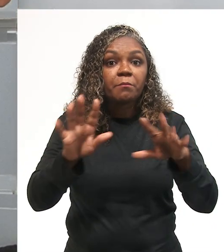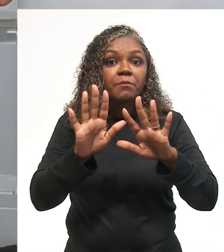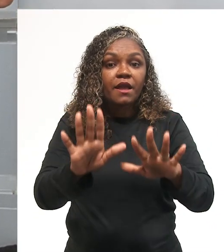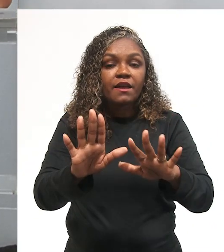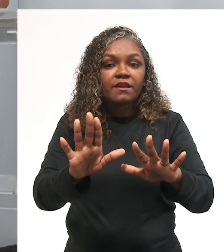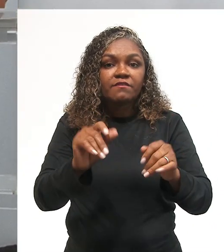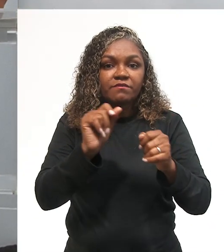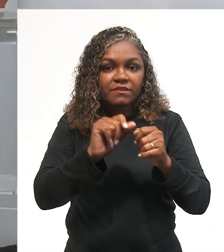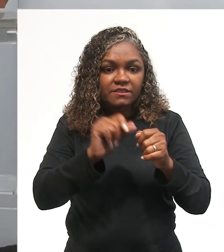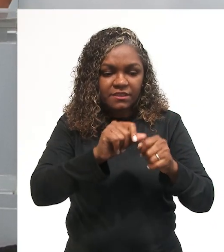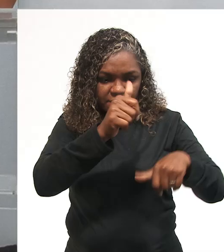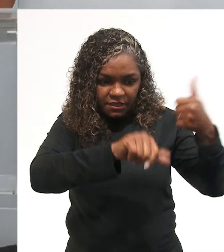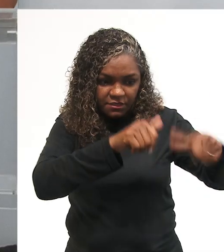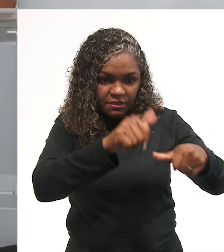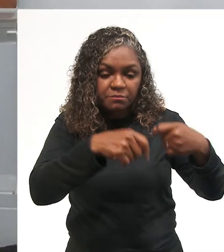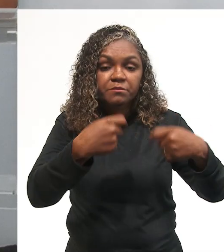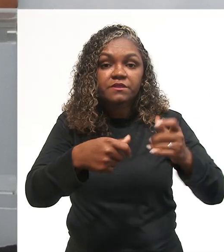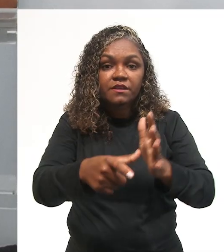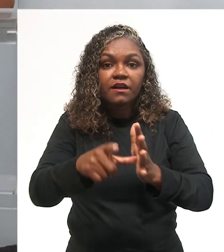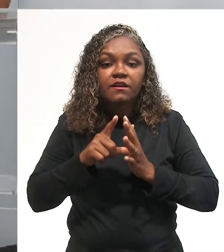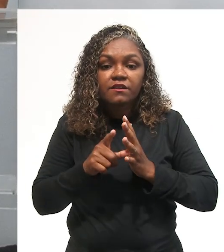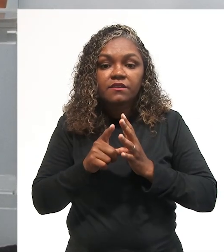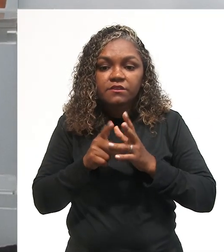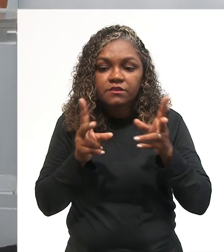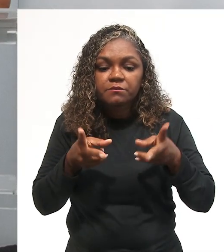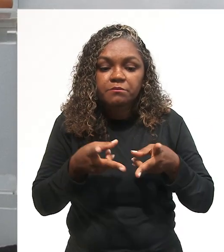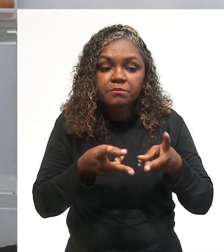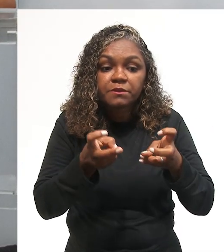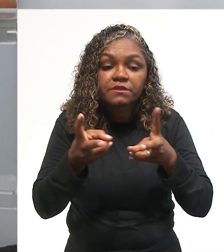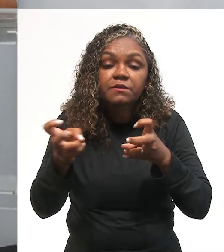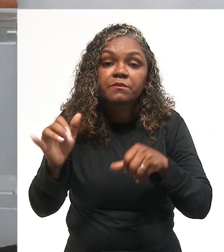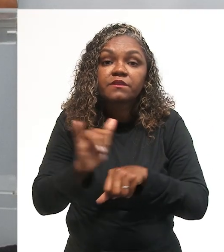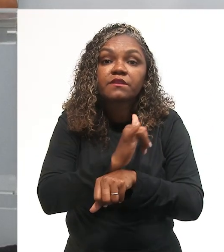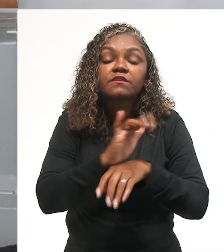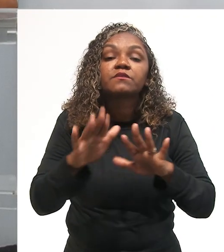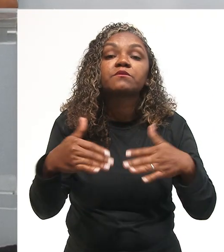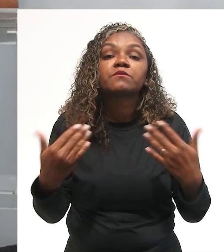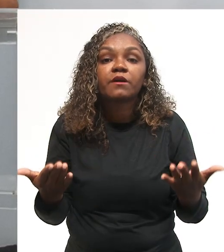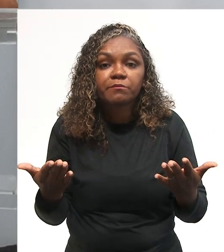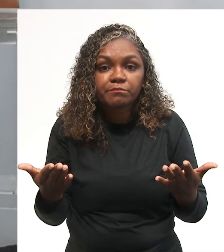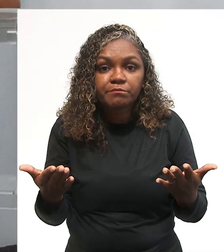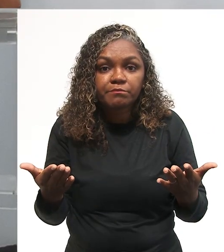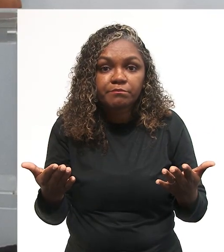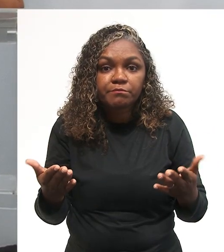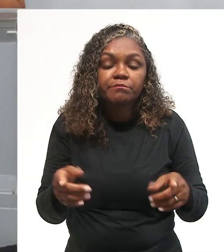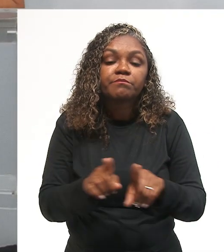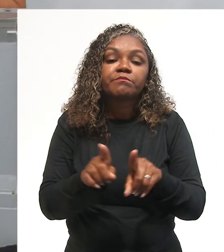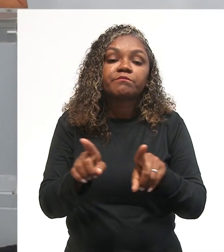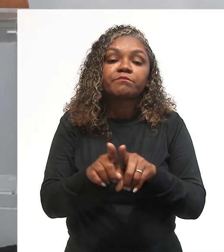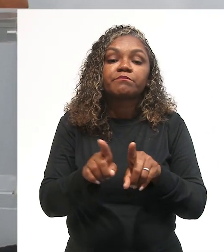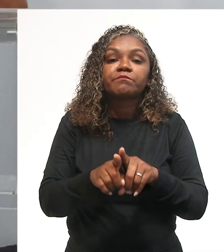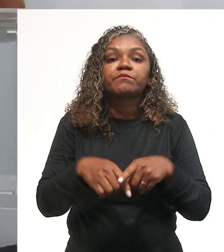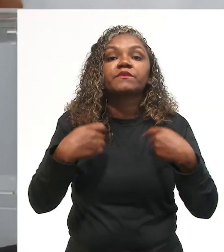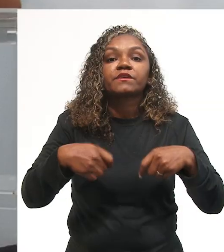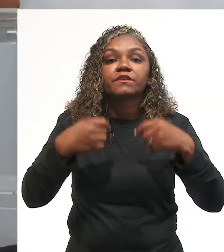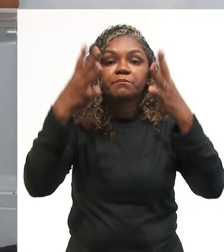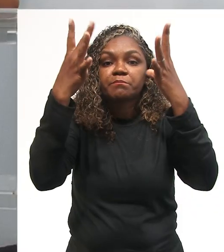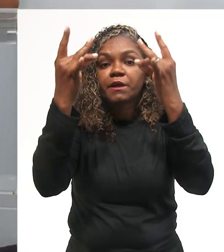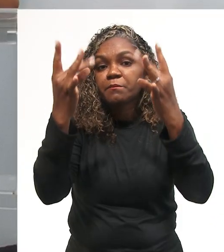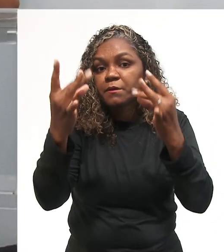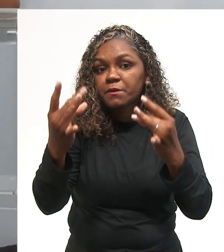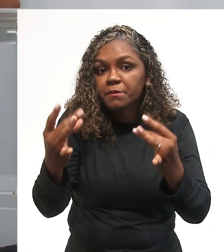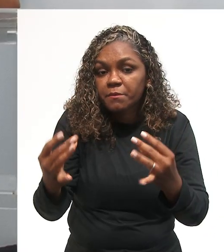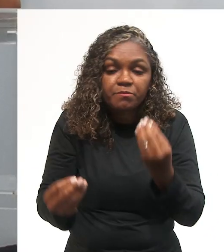Só que para eu fazer essa análise, eu preciso primeiro identificar quais são essas estratégias, né? Eu preciso